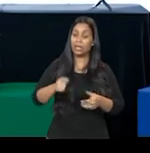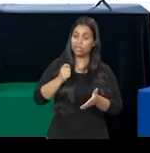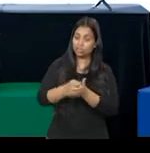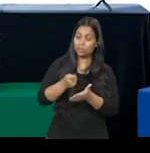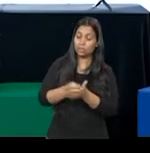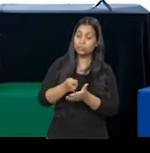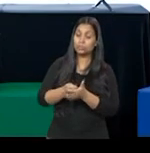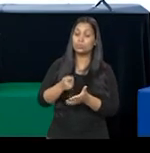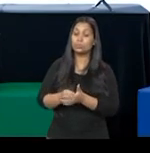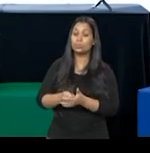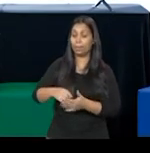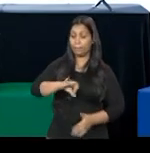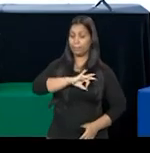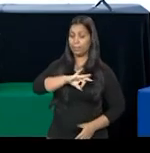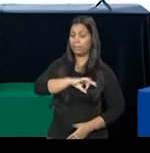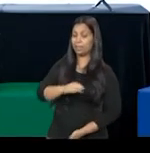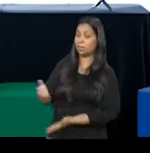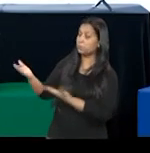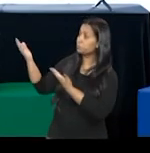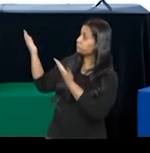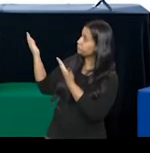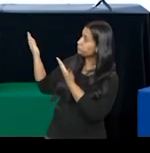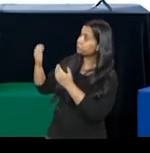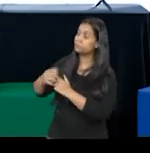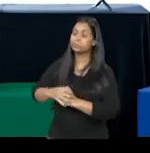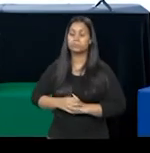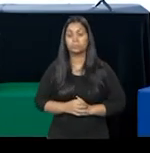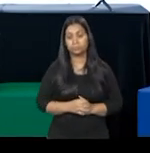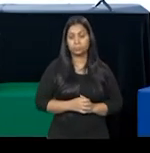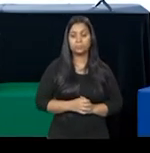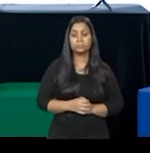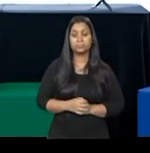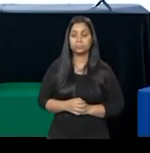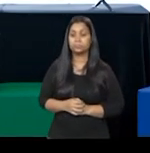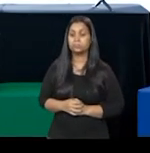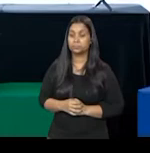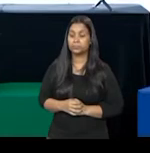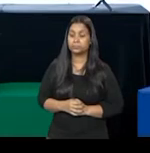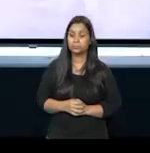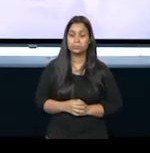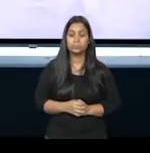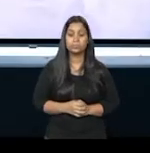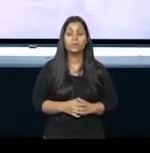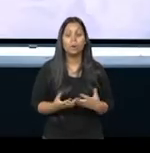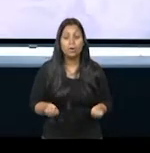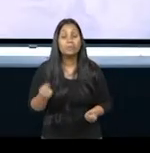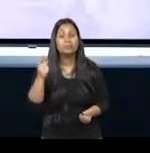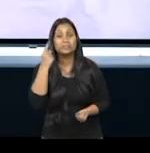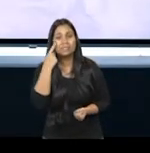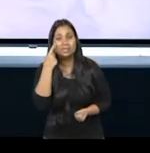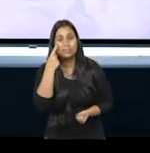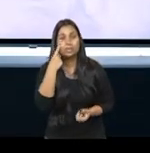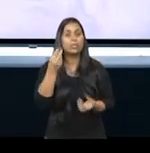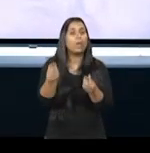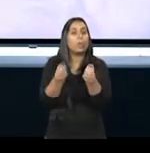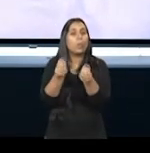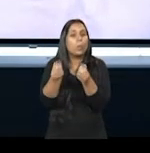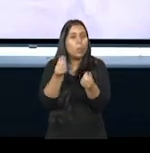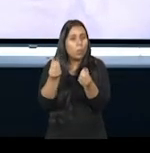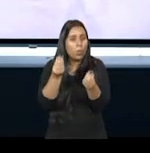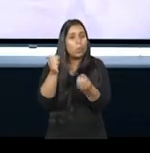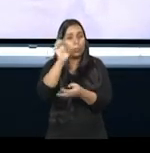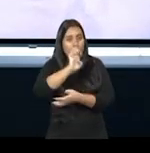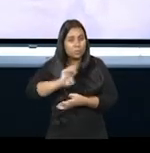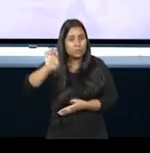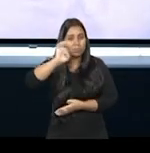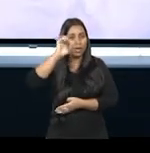ditadura militar, de 1964 a 1989. Vamos entender melhor como